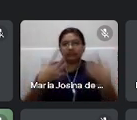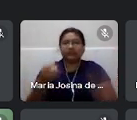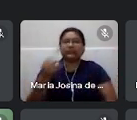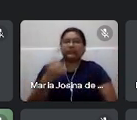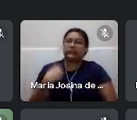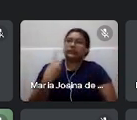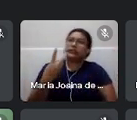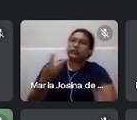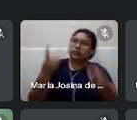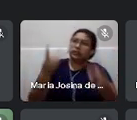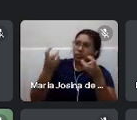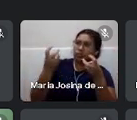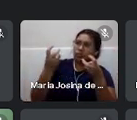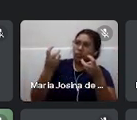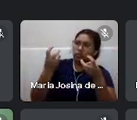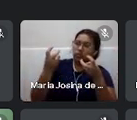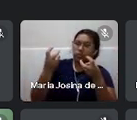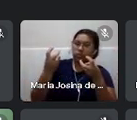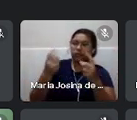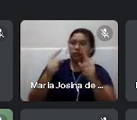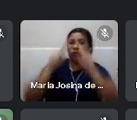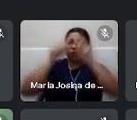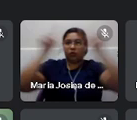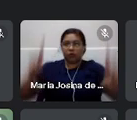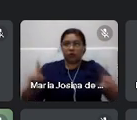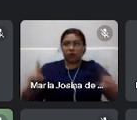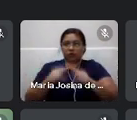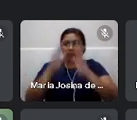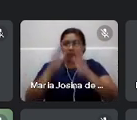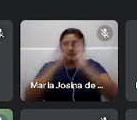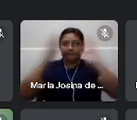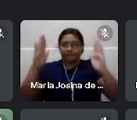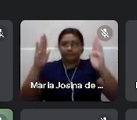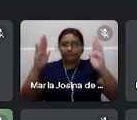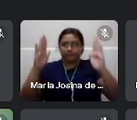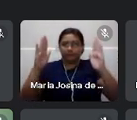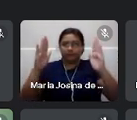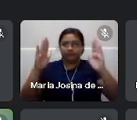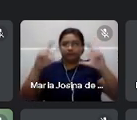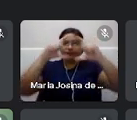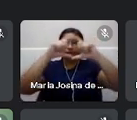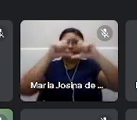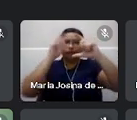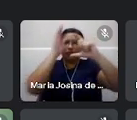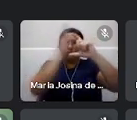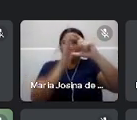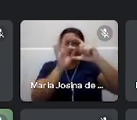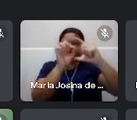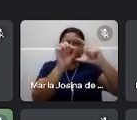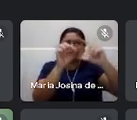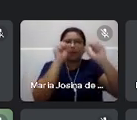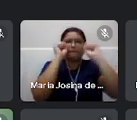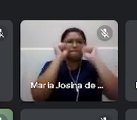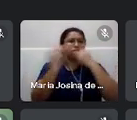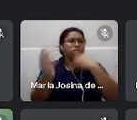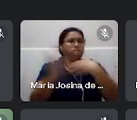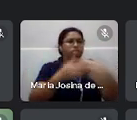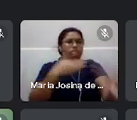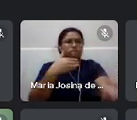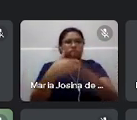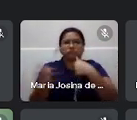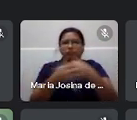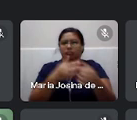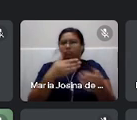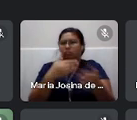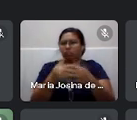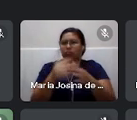olhar para o quadrado maior, o centro do disco pode cair em qualquer ponto do quadrado maior,